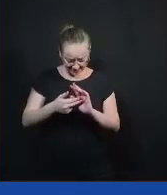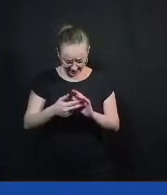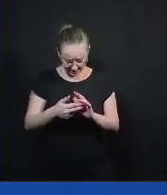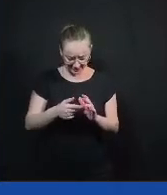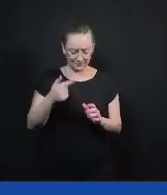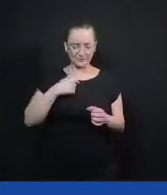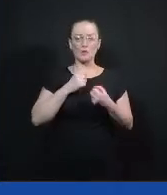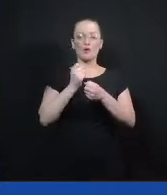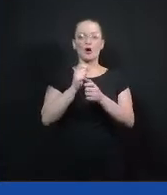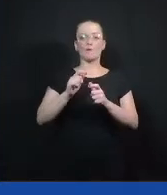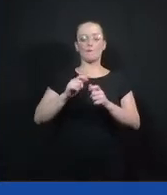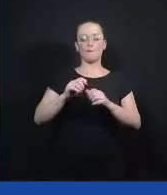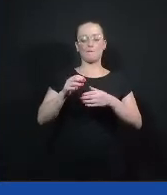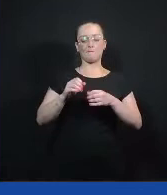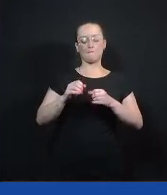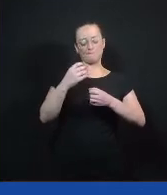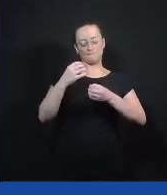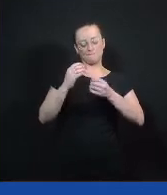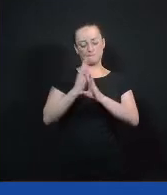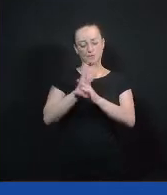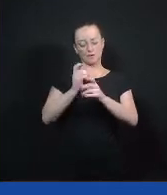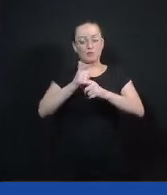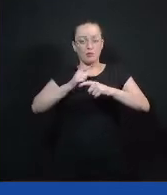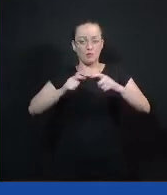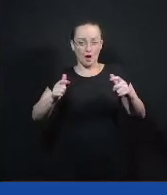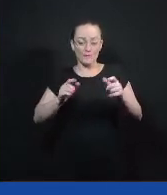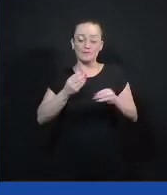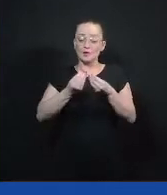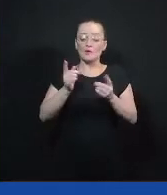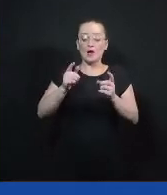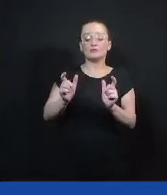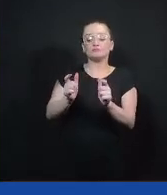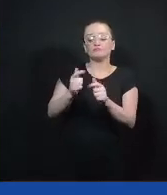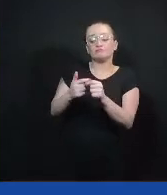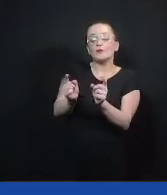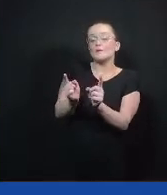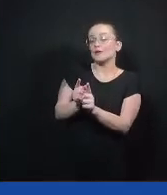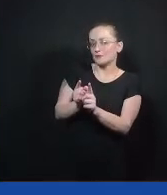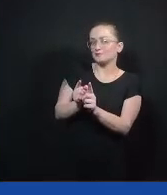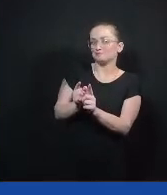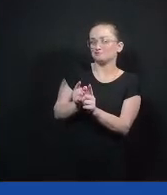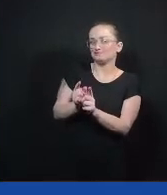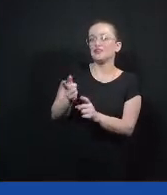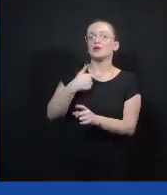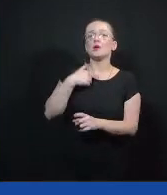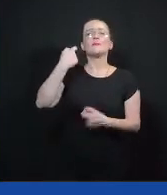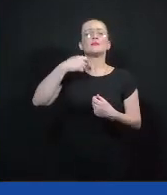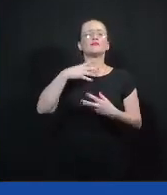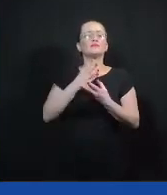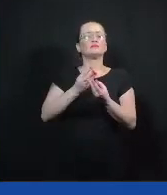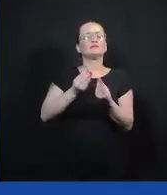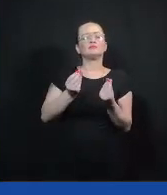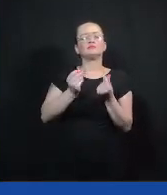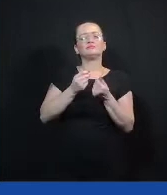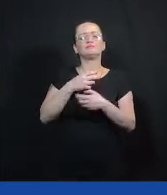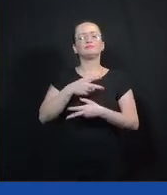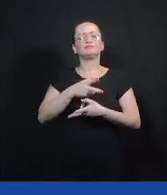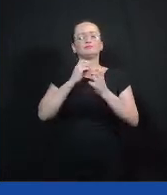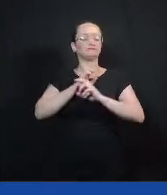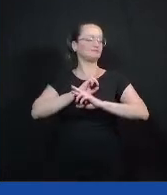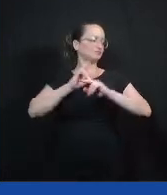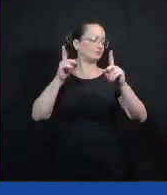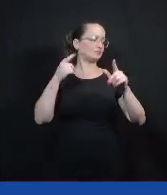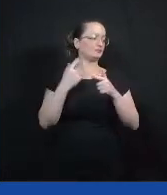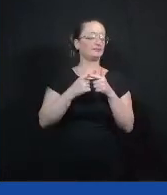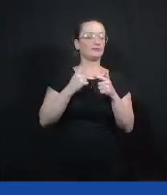grande metrópole? O que é uma eleição municipal num município pequeno ou num município médio, né? A gente tem que estar sensível a essas diferenças, porque a